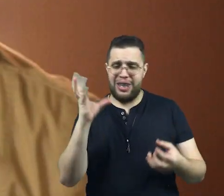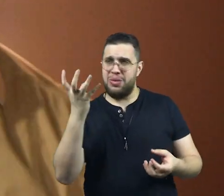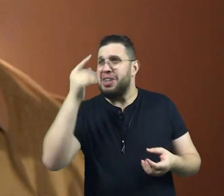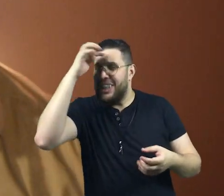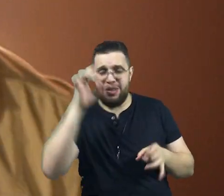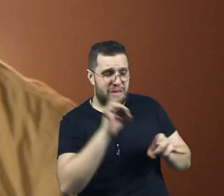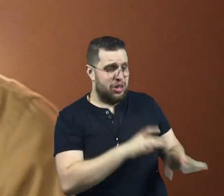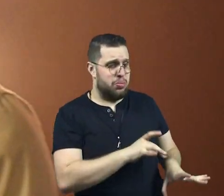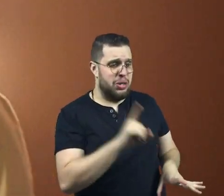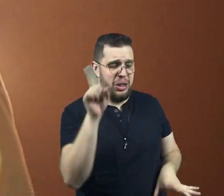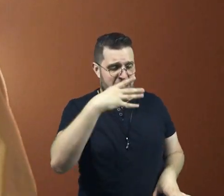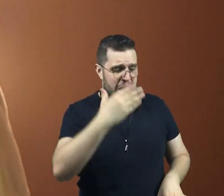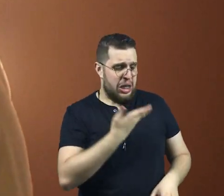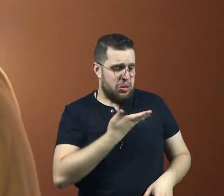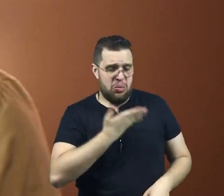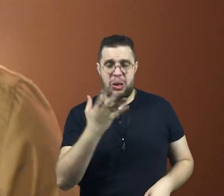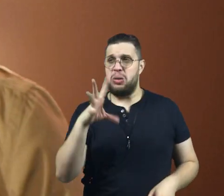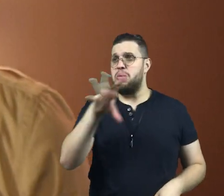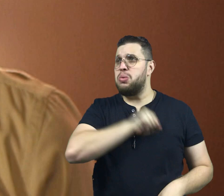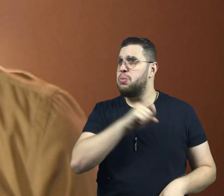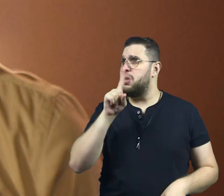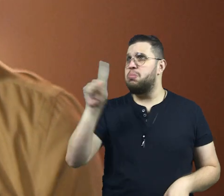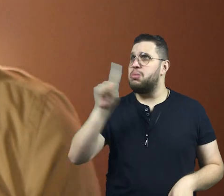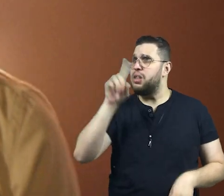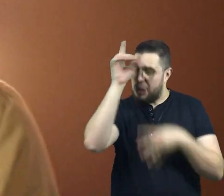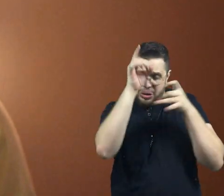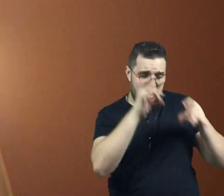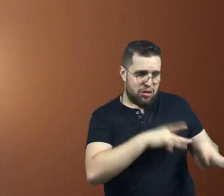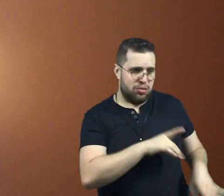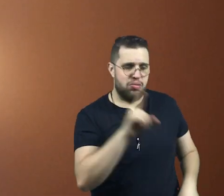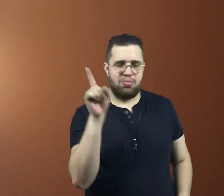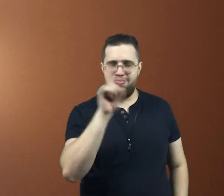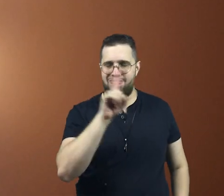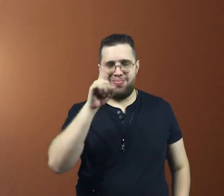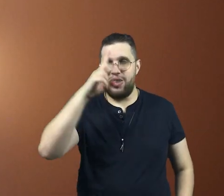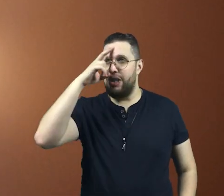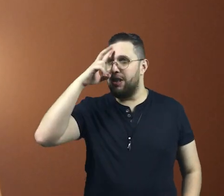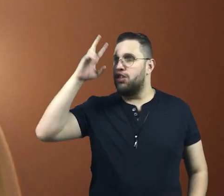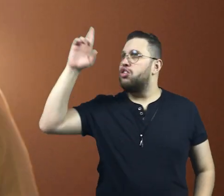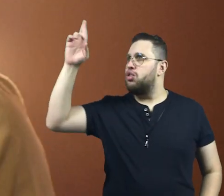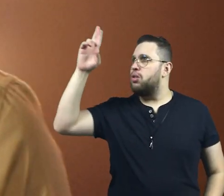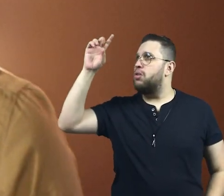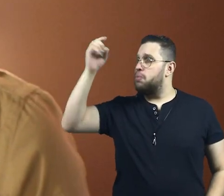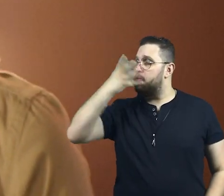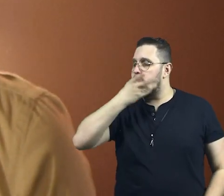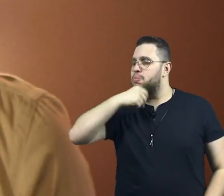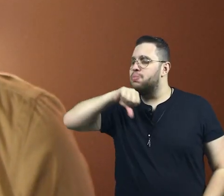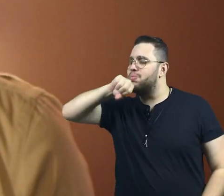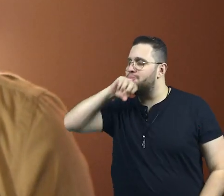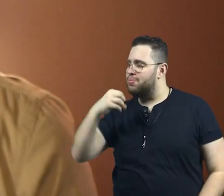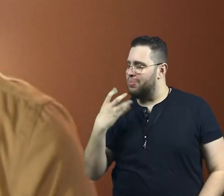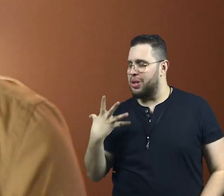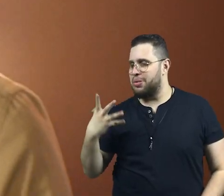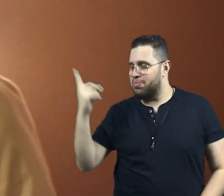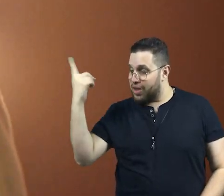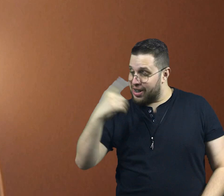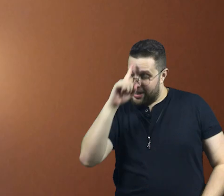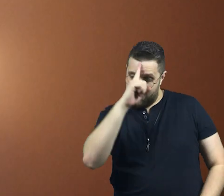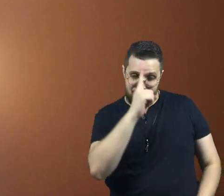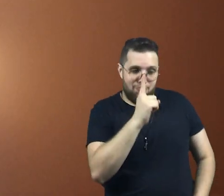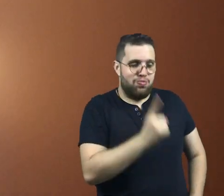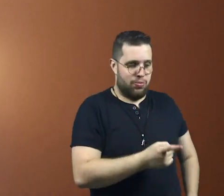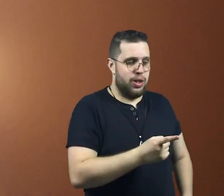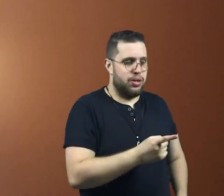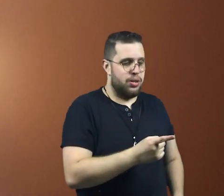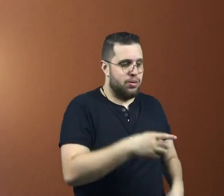Ele não nos ama, Ele está nos ignorando. Ele é um bom Pai disciplinando seus filhos, mostrando: essa dor que você